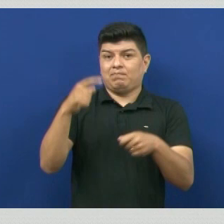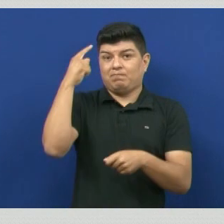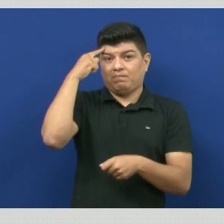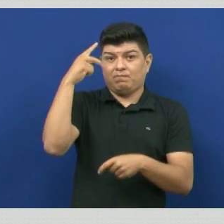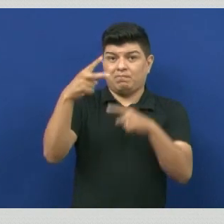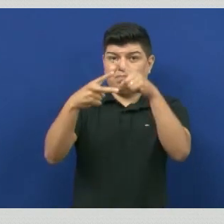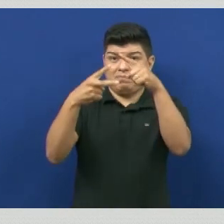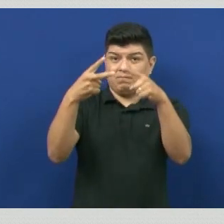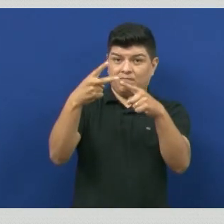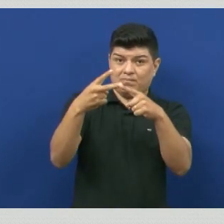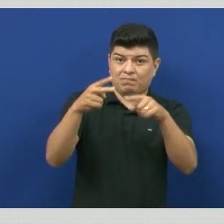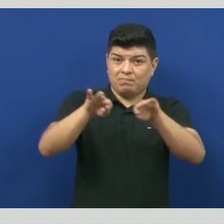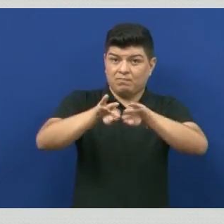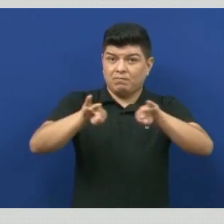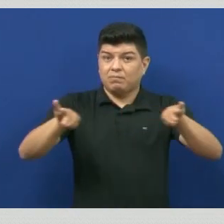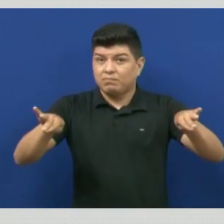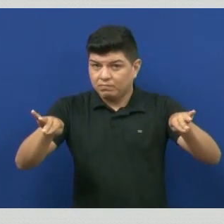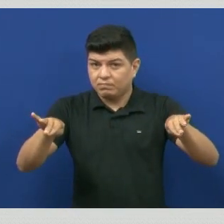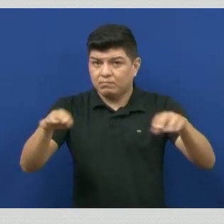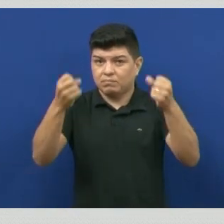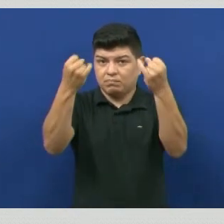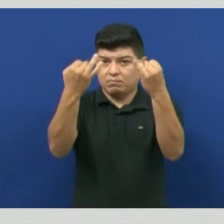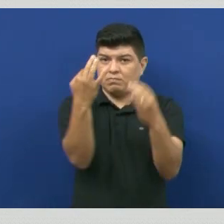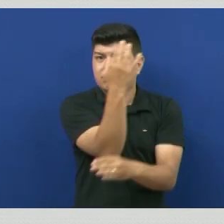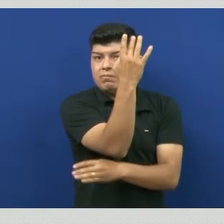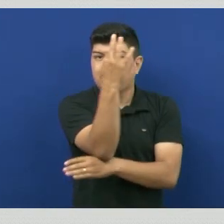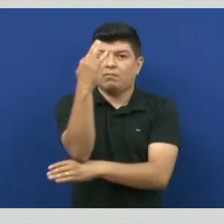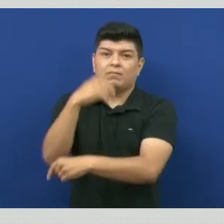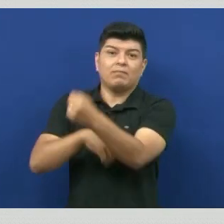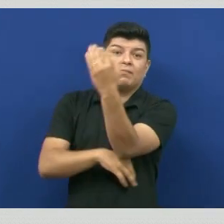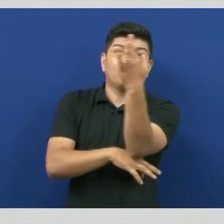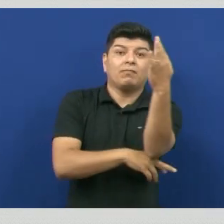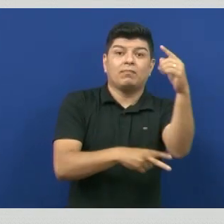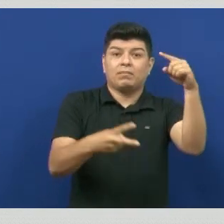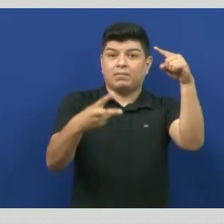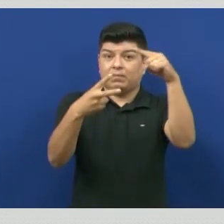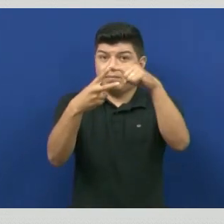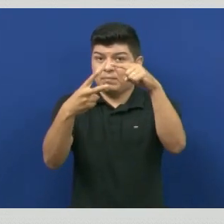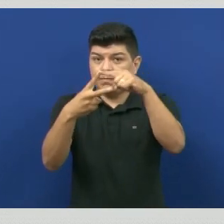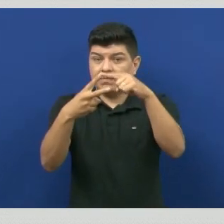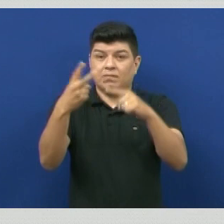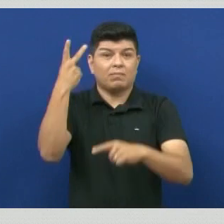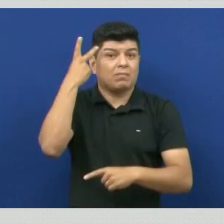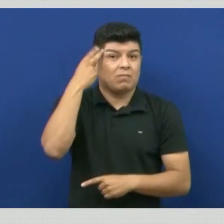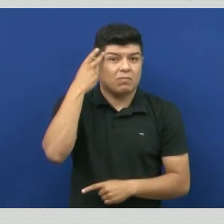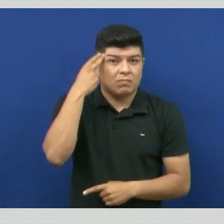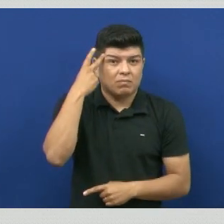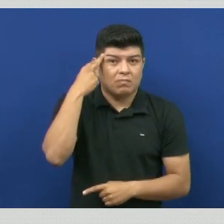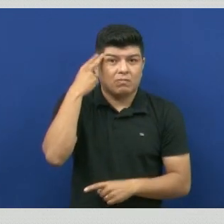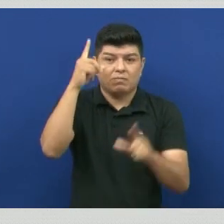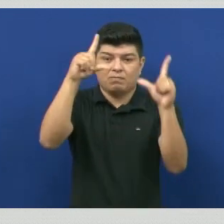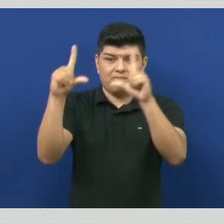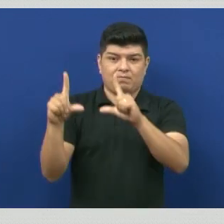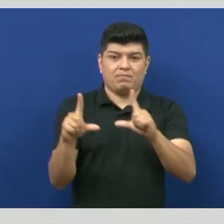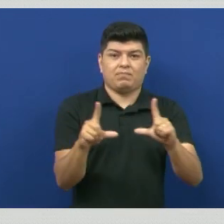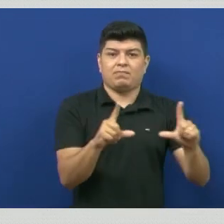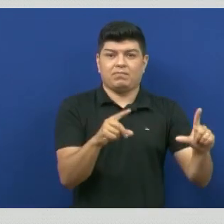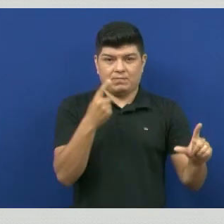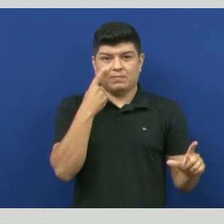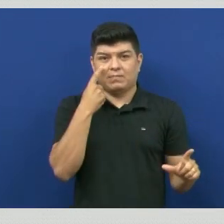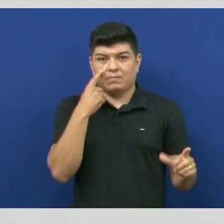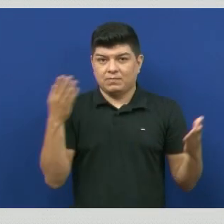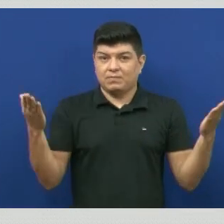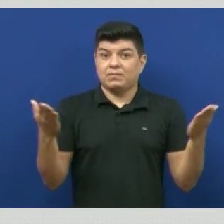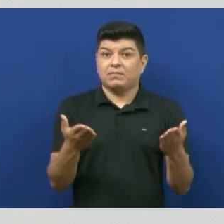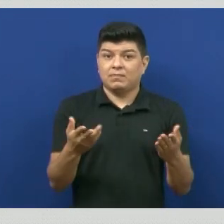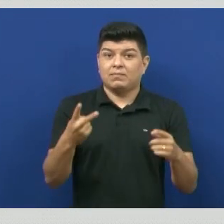duas divisões quando eu falo de paisagem, tá? São as paisagens naturais, que estão aí no slide de vocês agora,